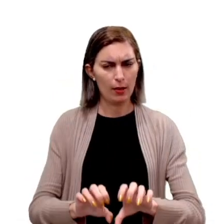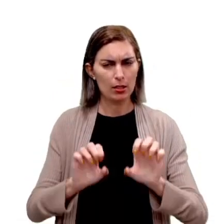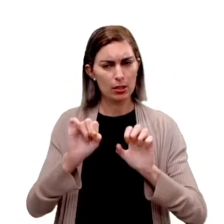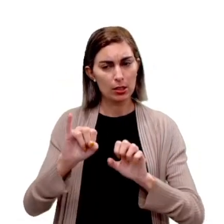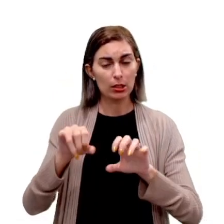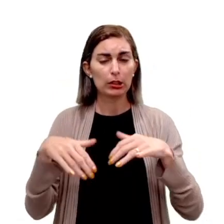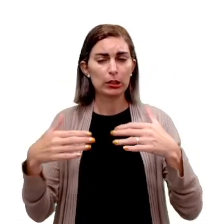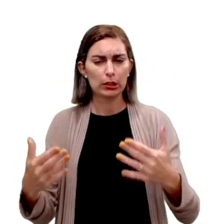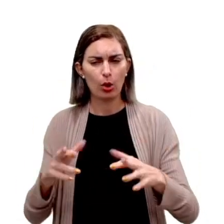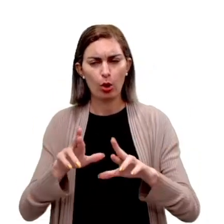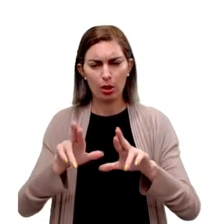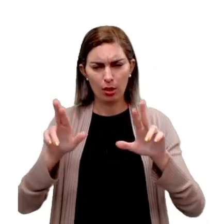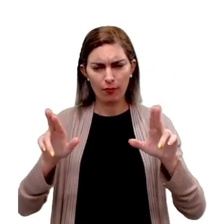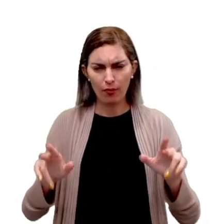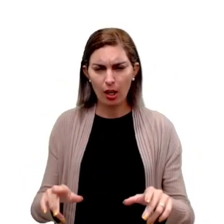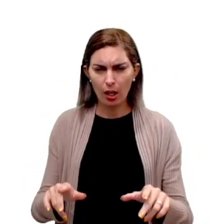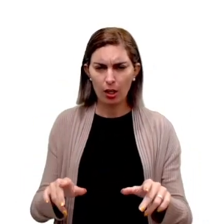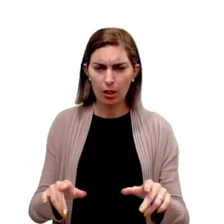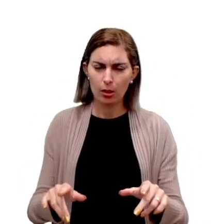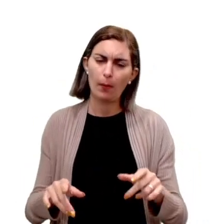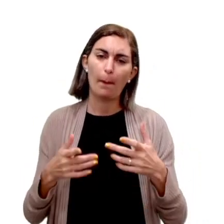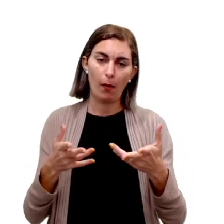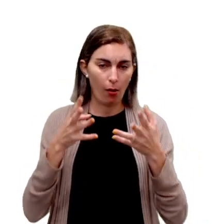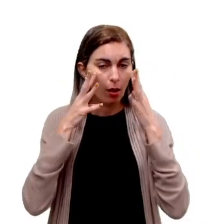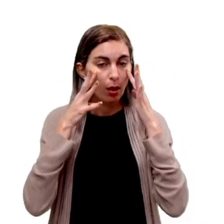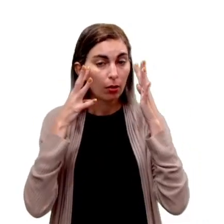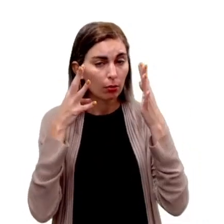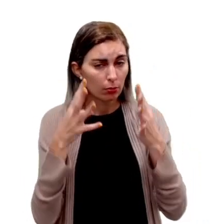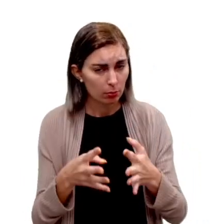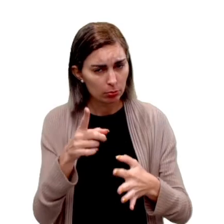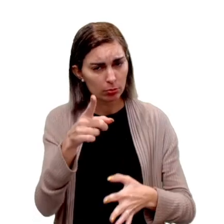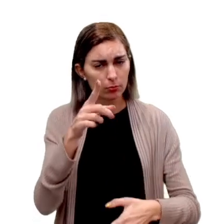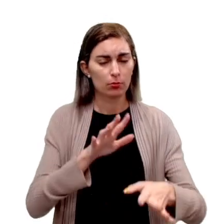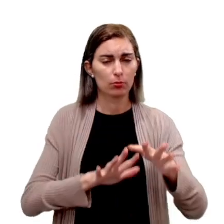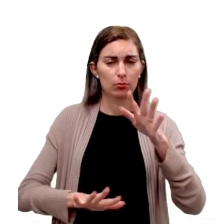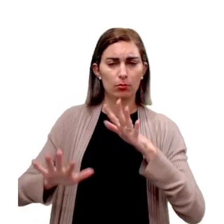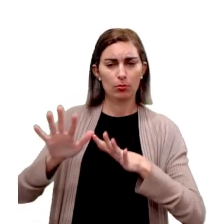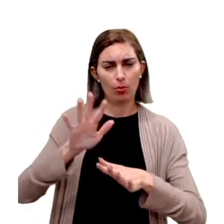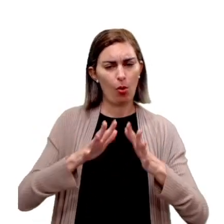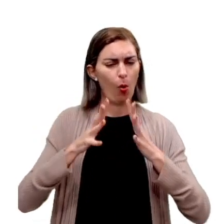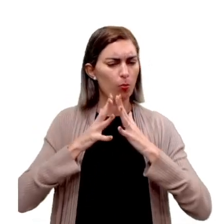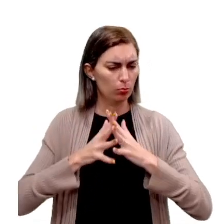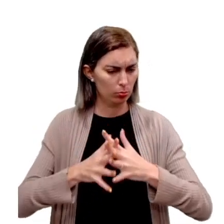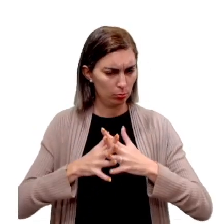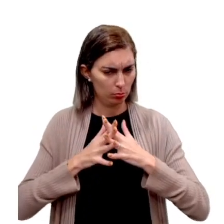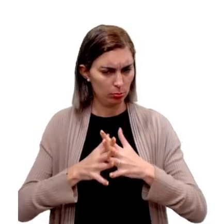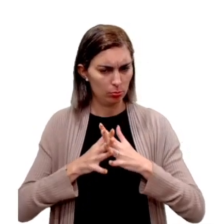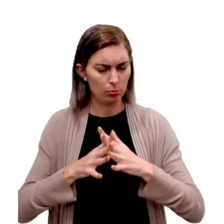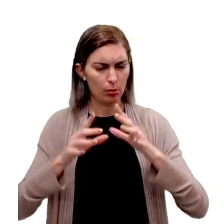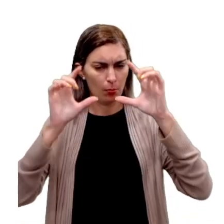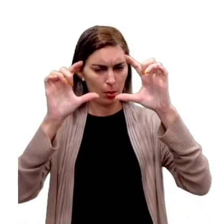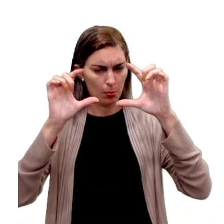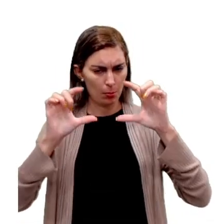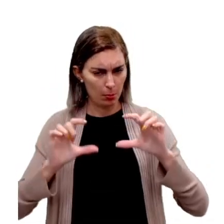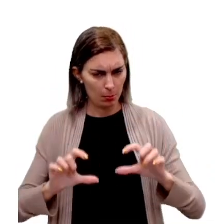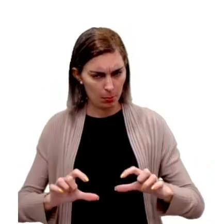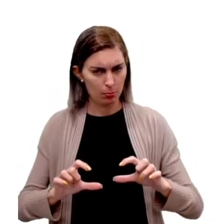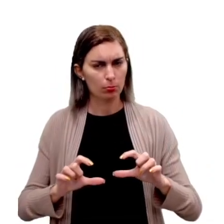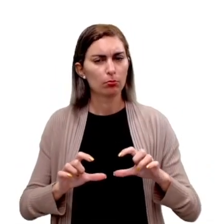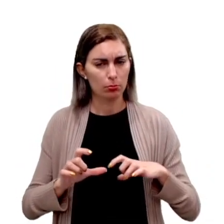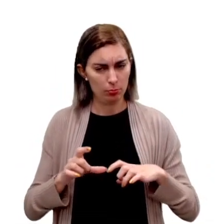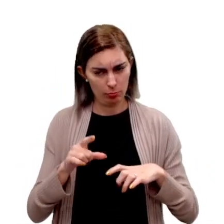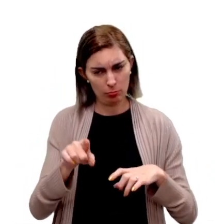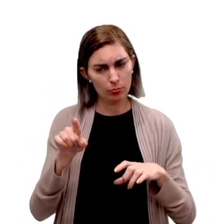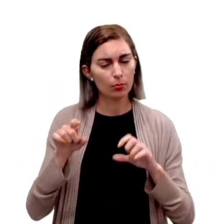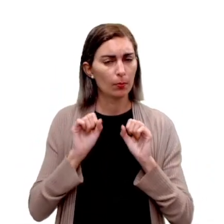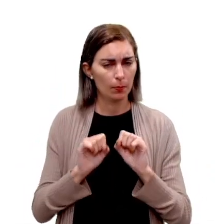com diferentes condições. Mas atenção, tenha cuidado com a complexidade do aninhamento excessivo, pois